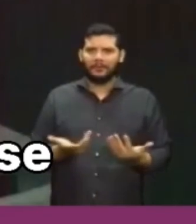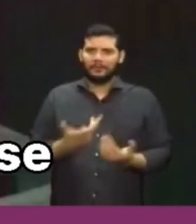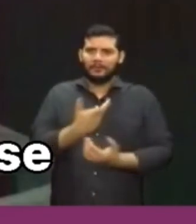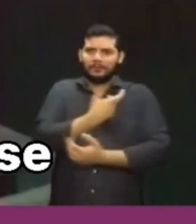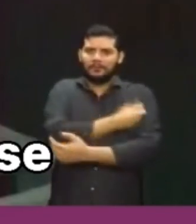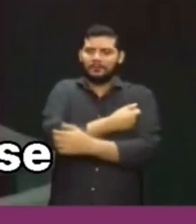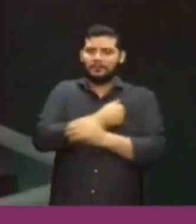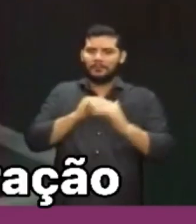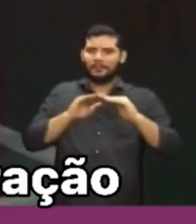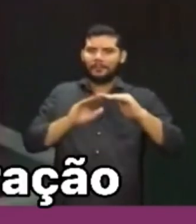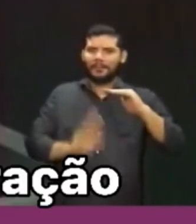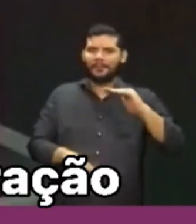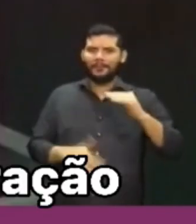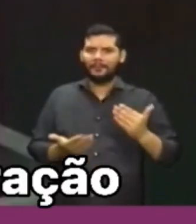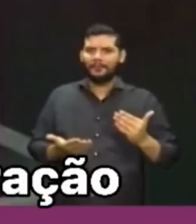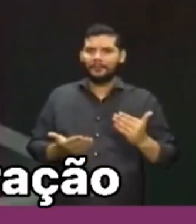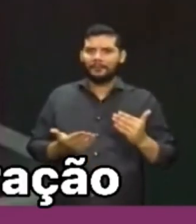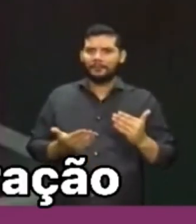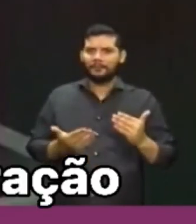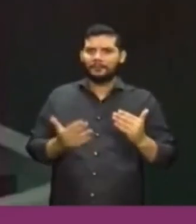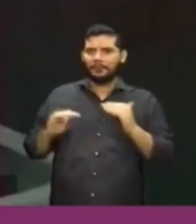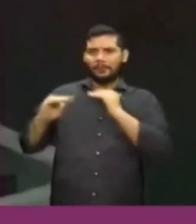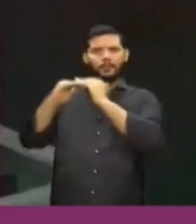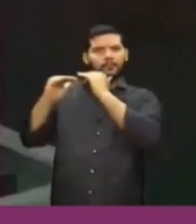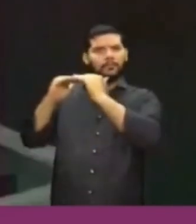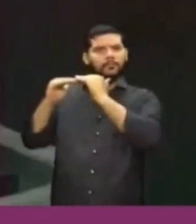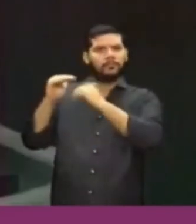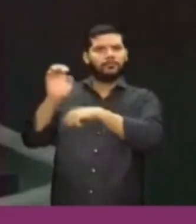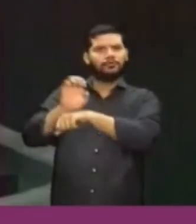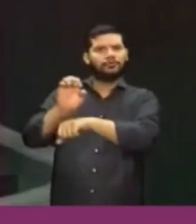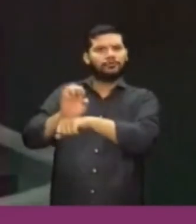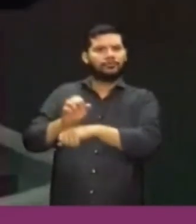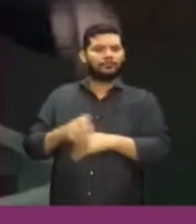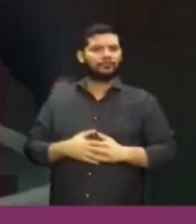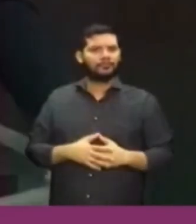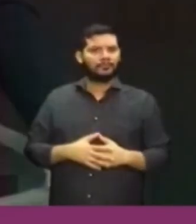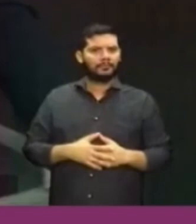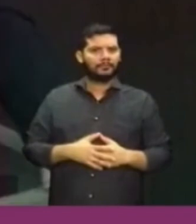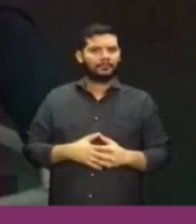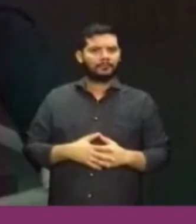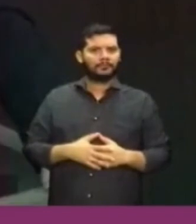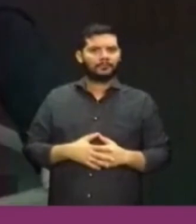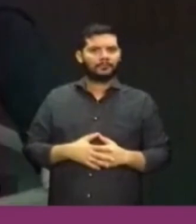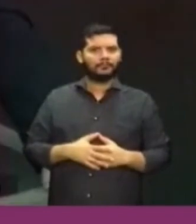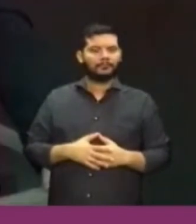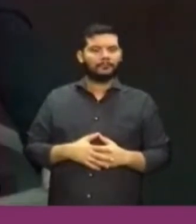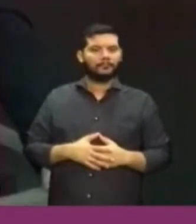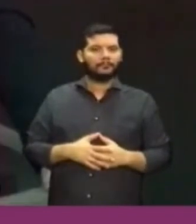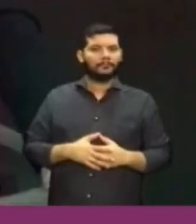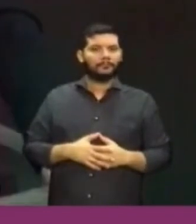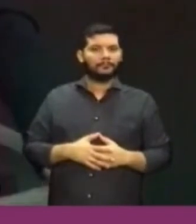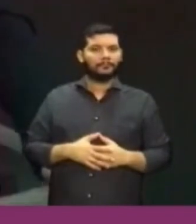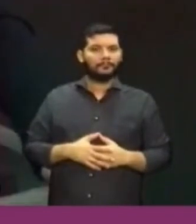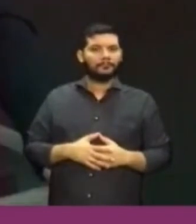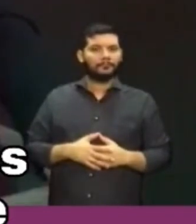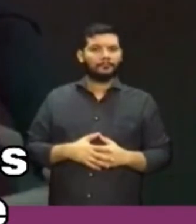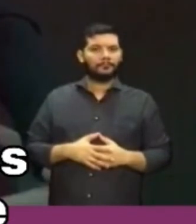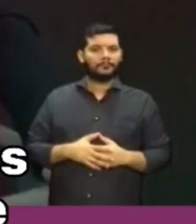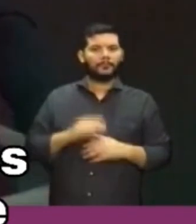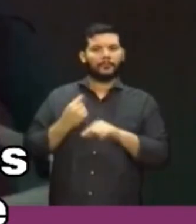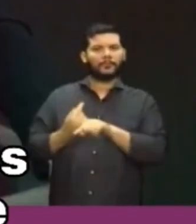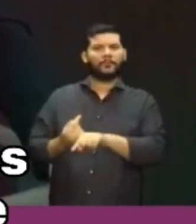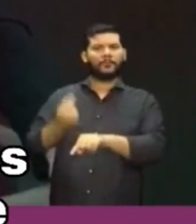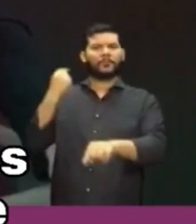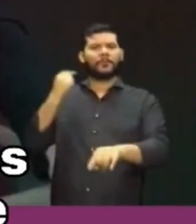necessário para se igualar aos outros estados da federação. O argumento lá atrás é porque os estados do